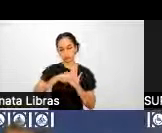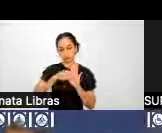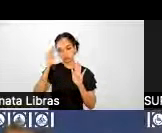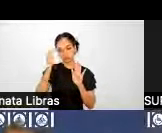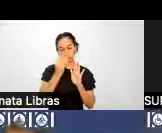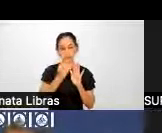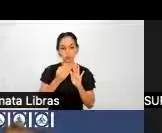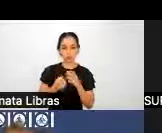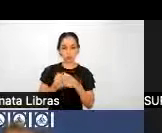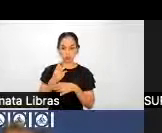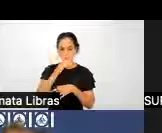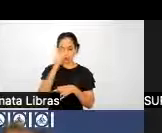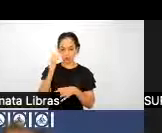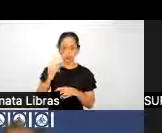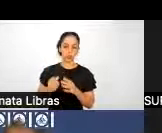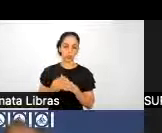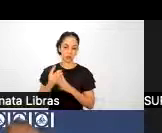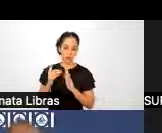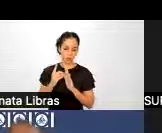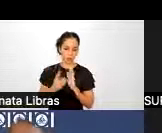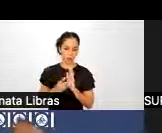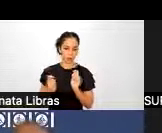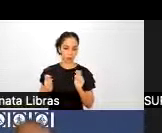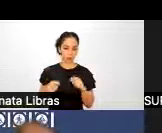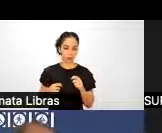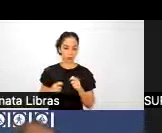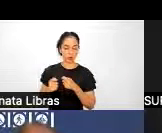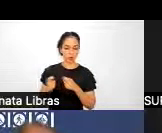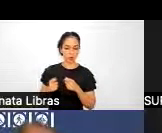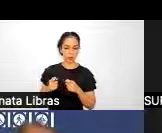Que é um decreto que permite a regularização desse